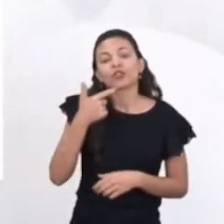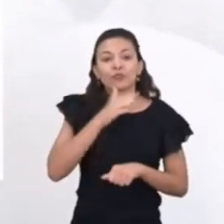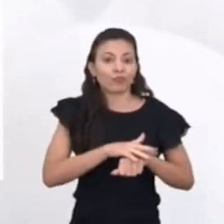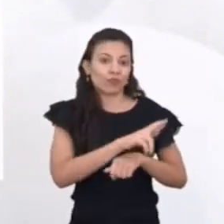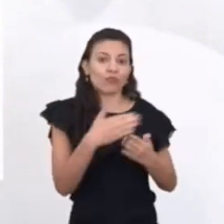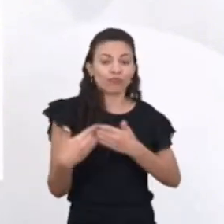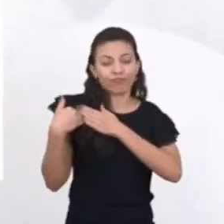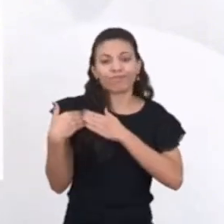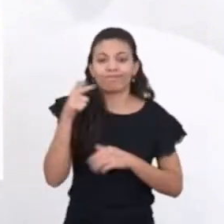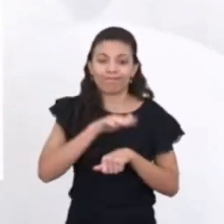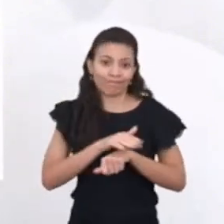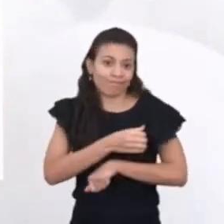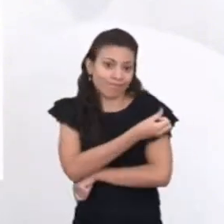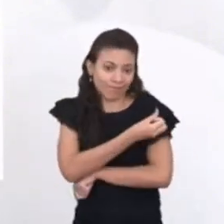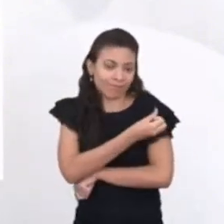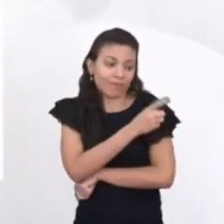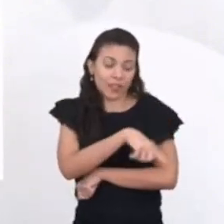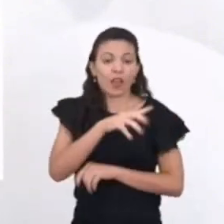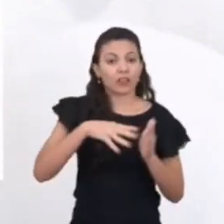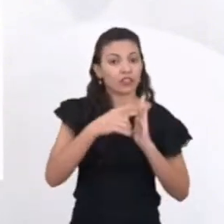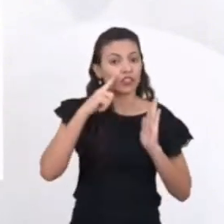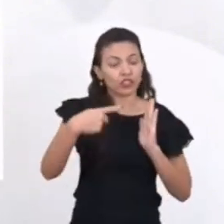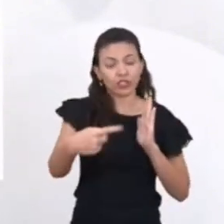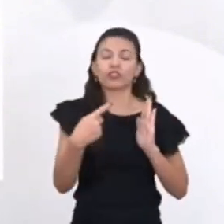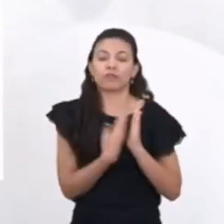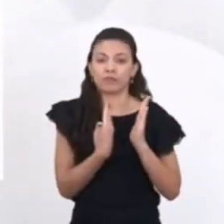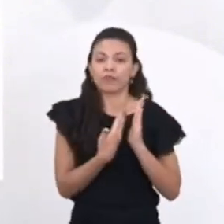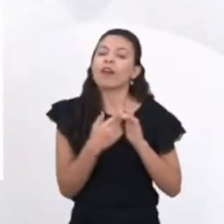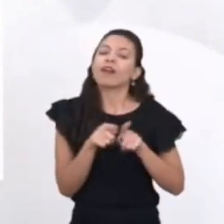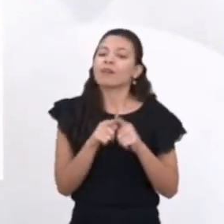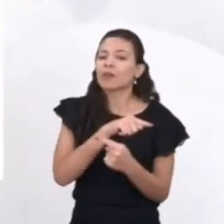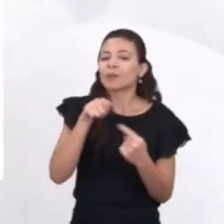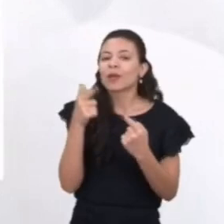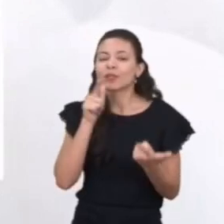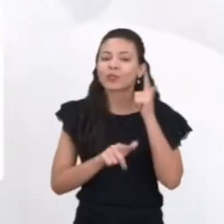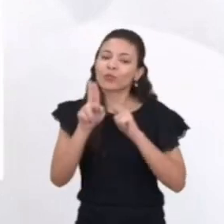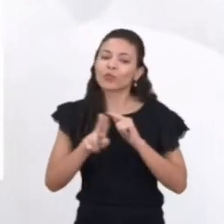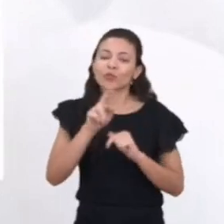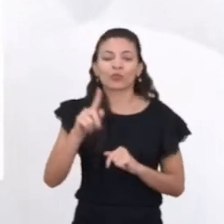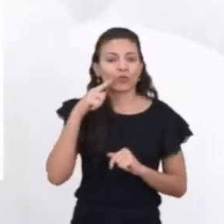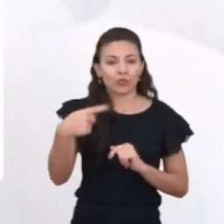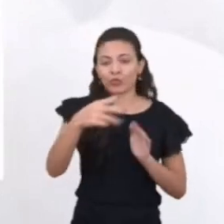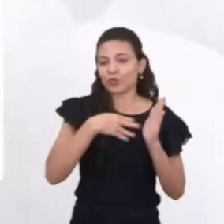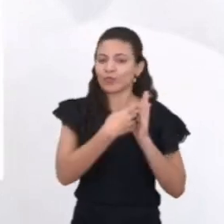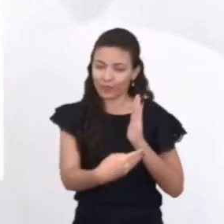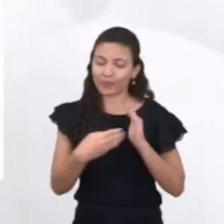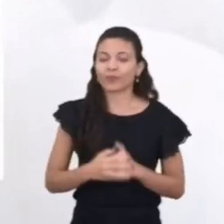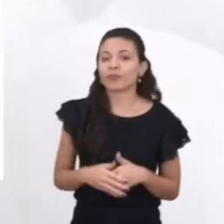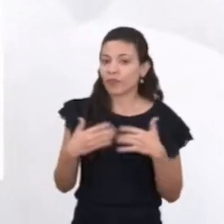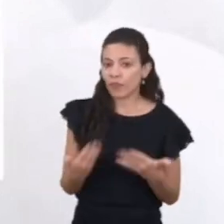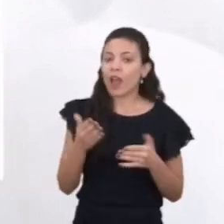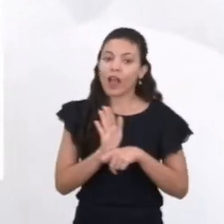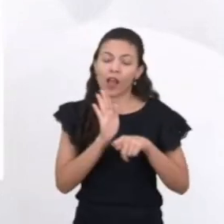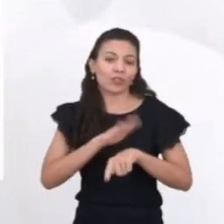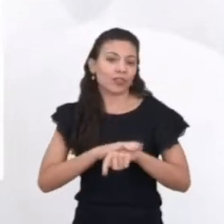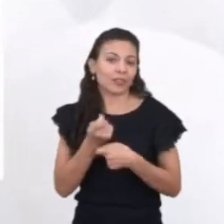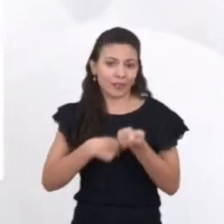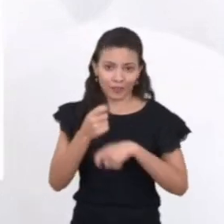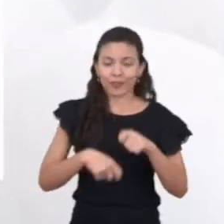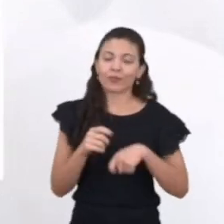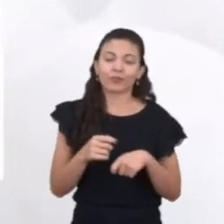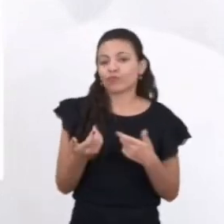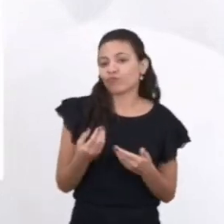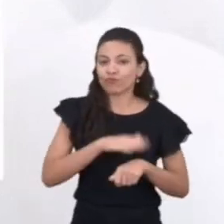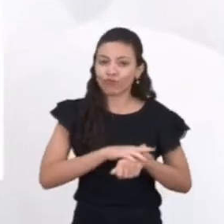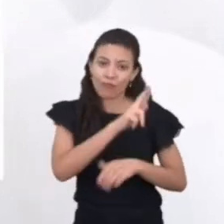nos estudantes, já desde o 6º ano, sobre a própria rotina de estudos, e as metas e as conquistas que eles podem ter a partir dessa rotina. Então, ajudar um pouco nesse gerenciamento mesmo, nesse desenvolvimento dessa